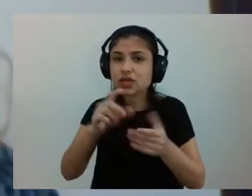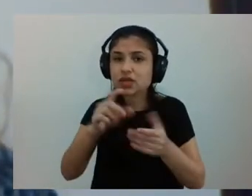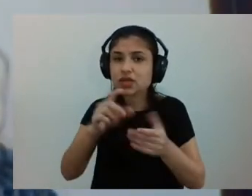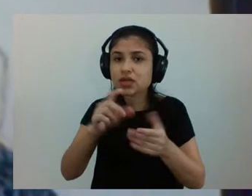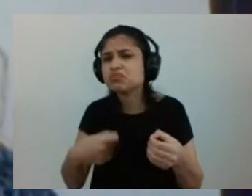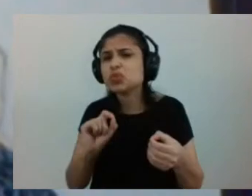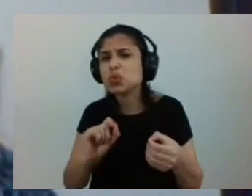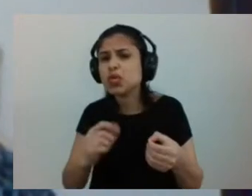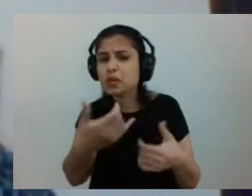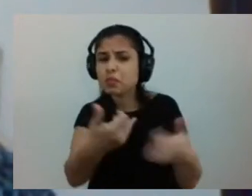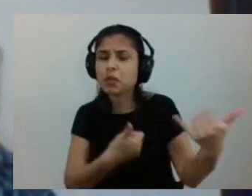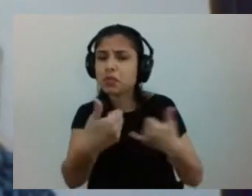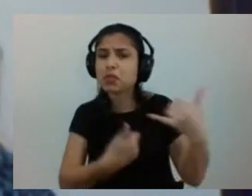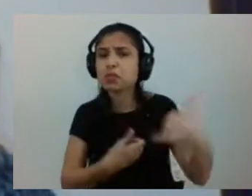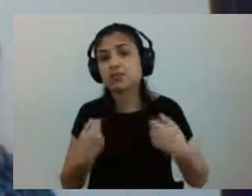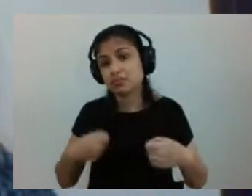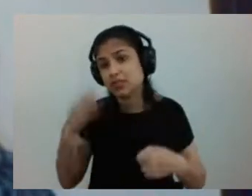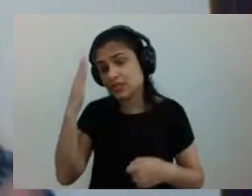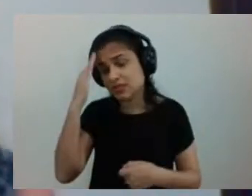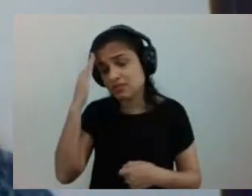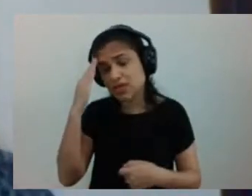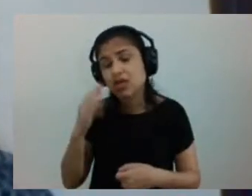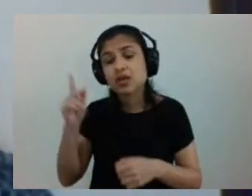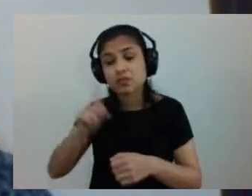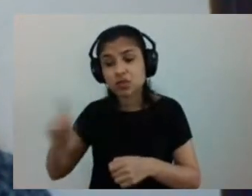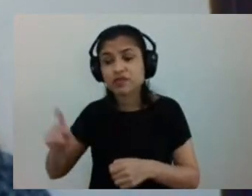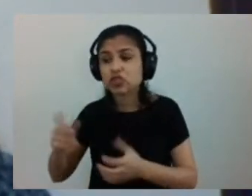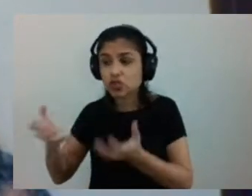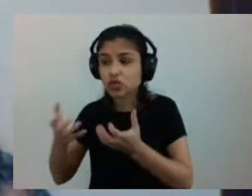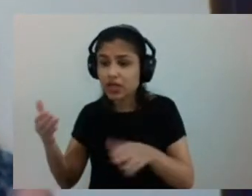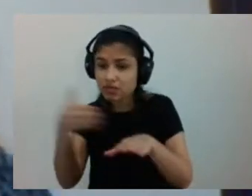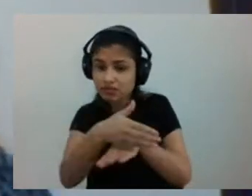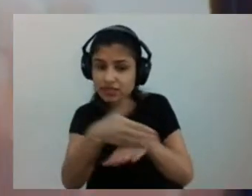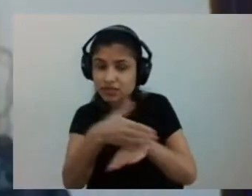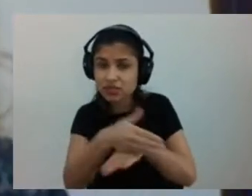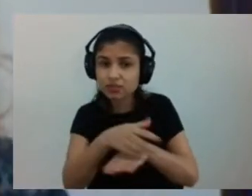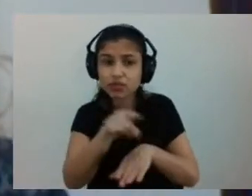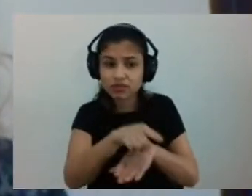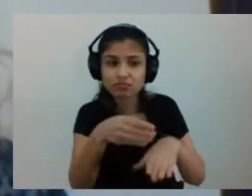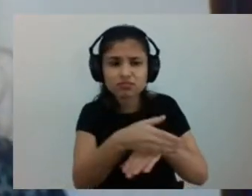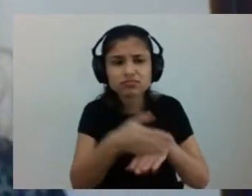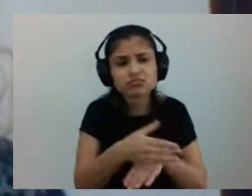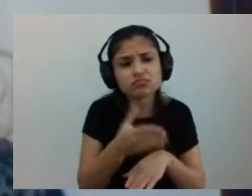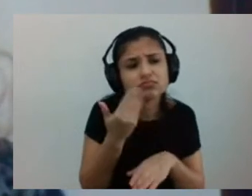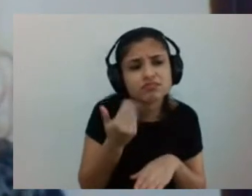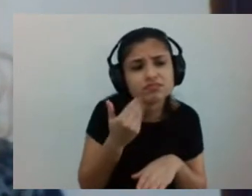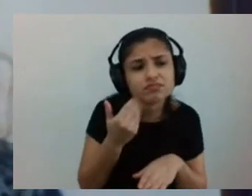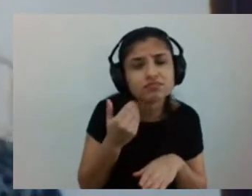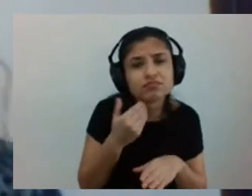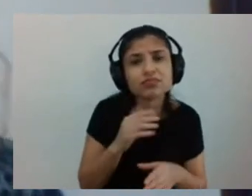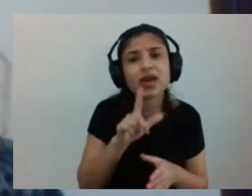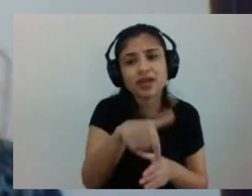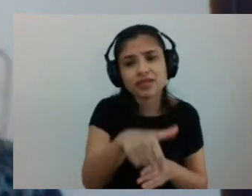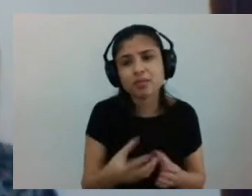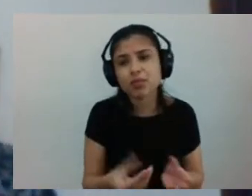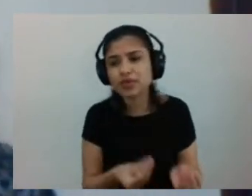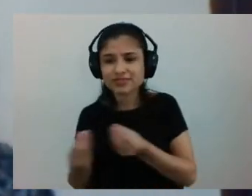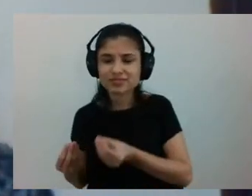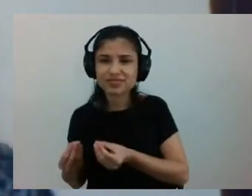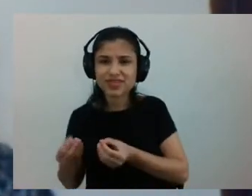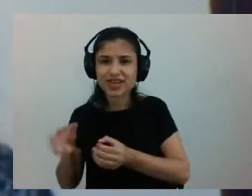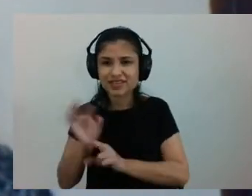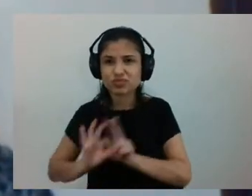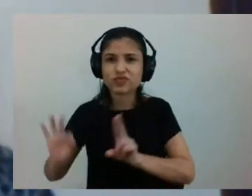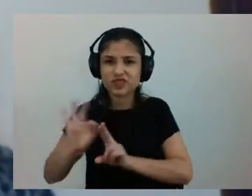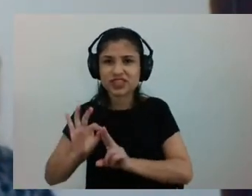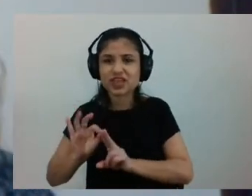nós queremos que os nossos docentes estejam participando e tragam essas necessidades para cá, para que a gente possa resolver os problemas, né? Então, está sendo